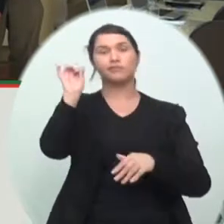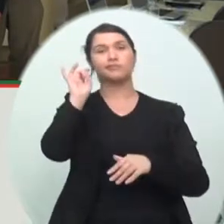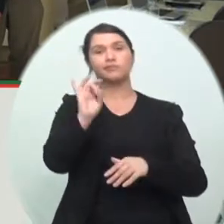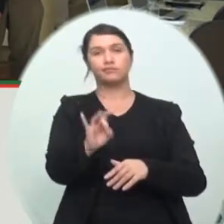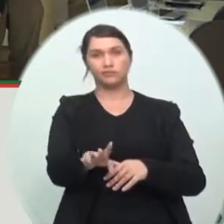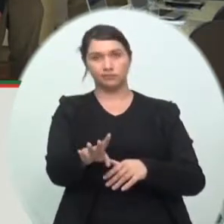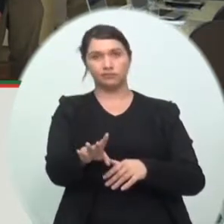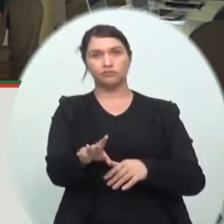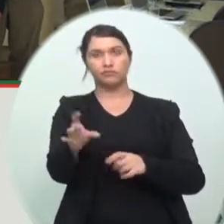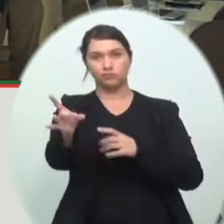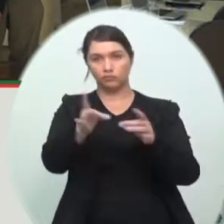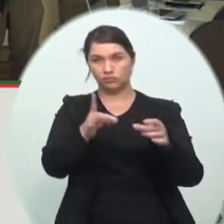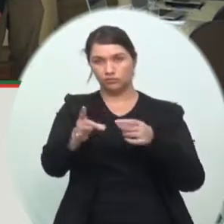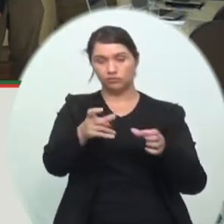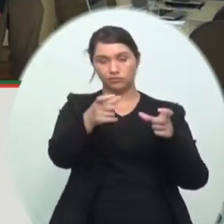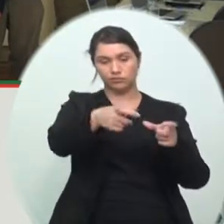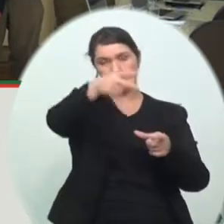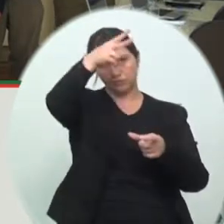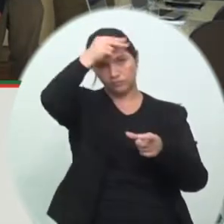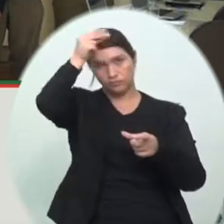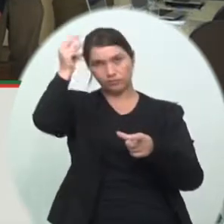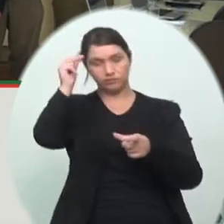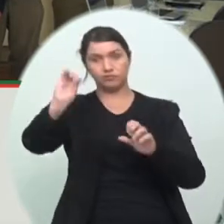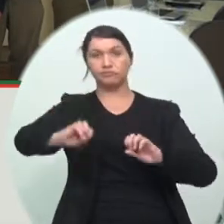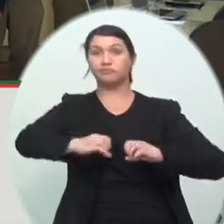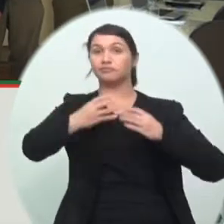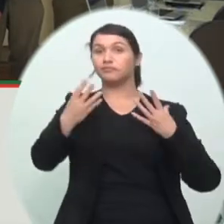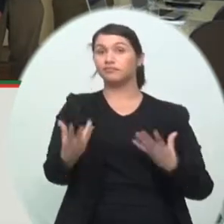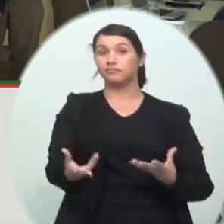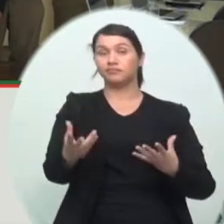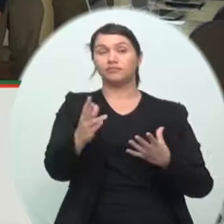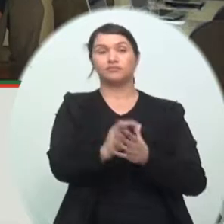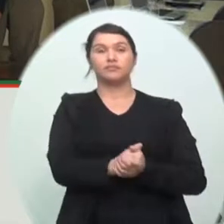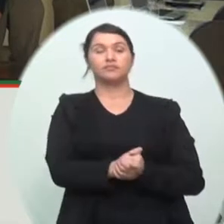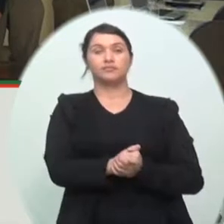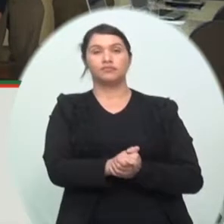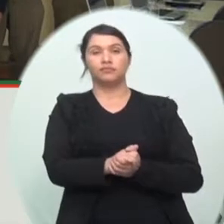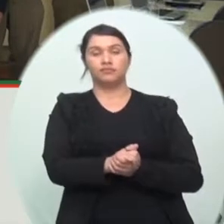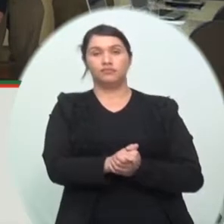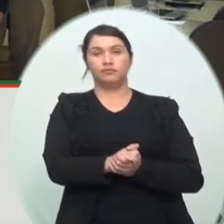organizado pela prefeitura. E ali eu fui inserido na Liga